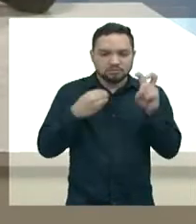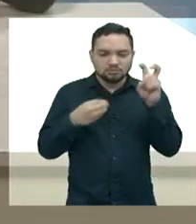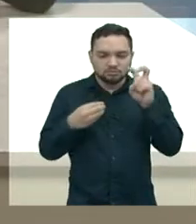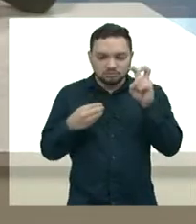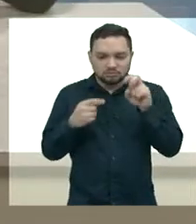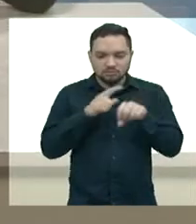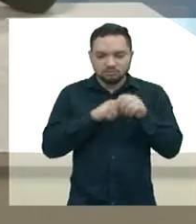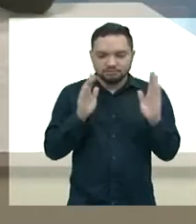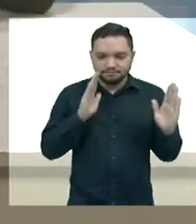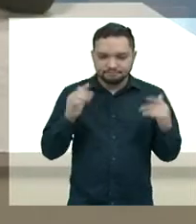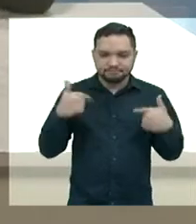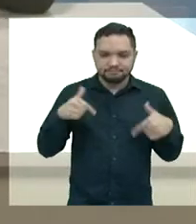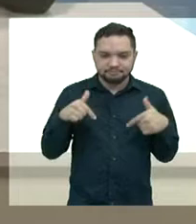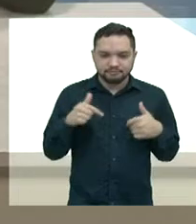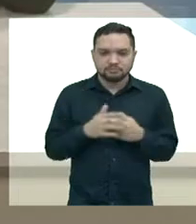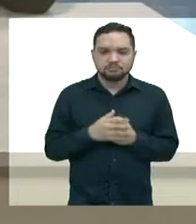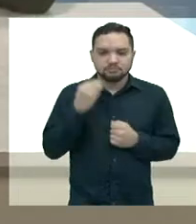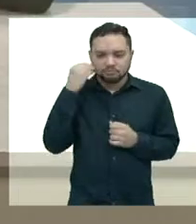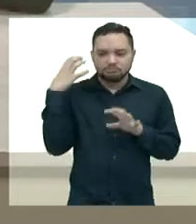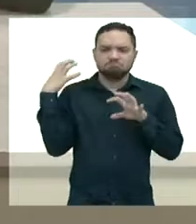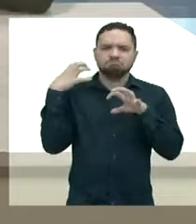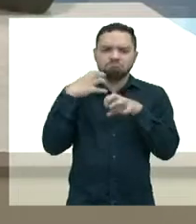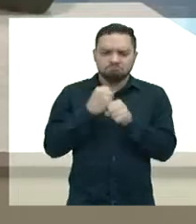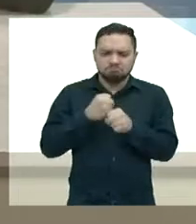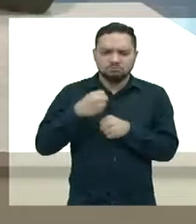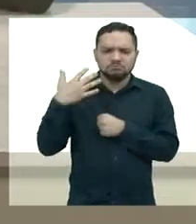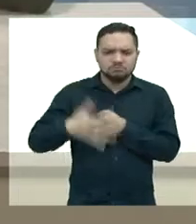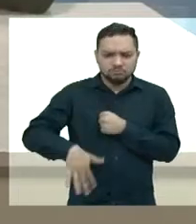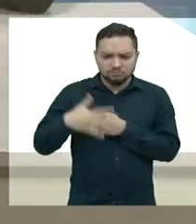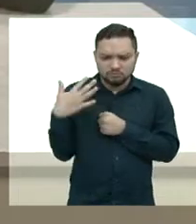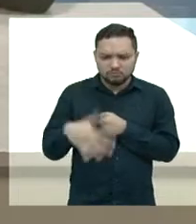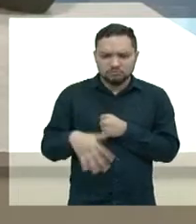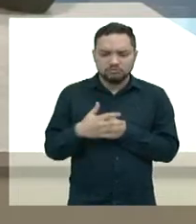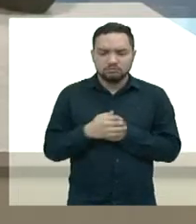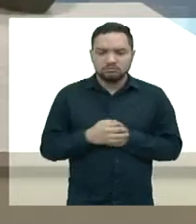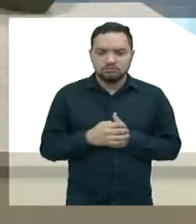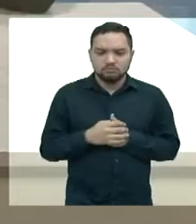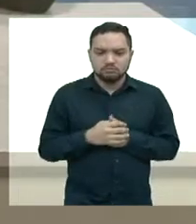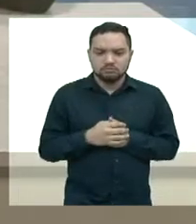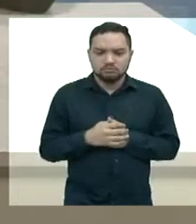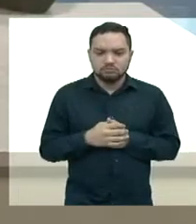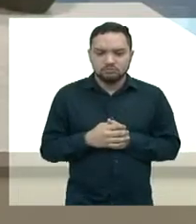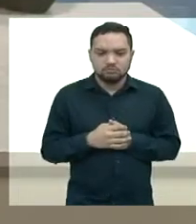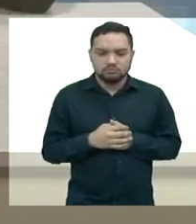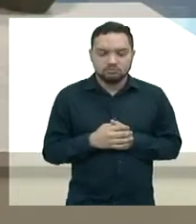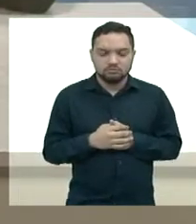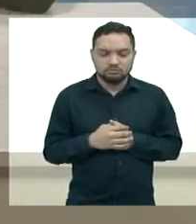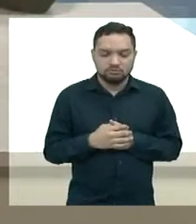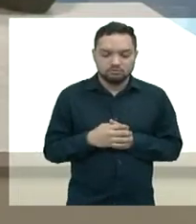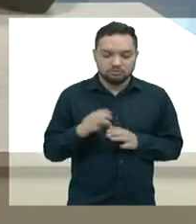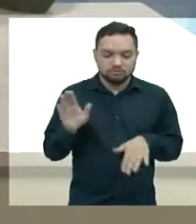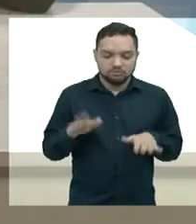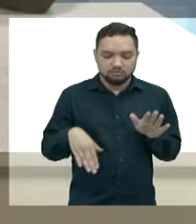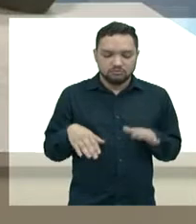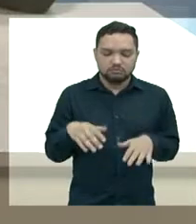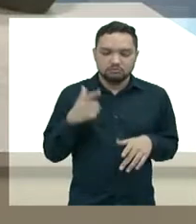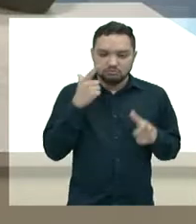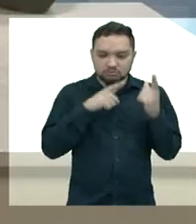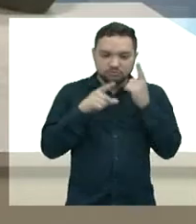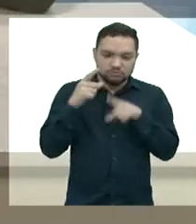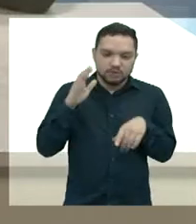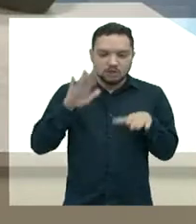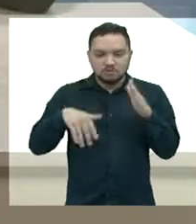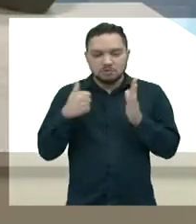que tem um histórico muito forte de eleições. Às vezes ganhando, às vezes